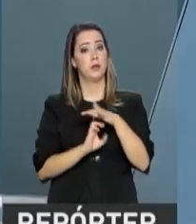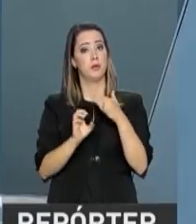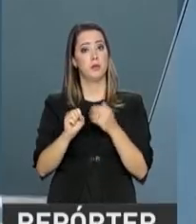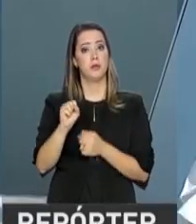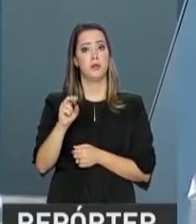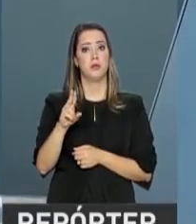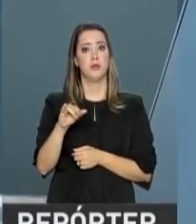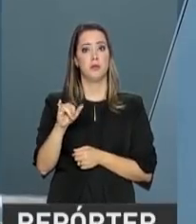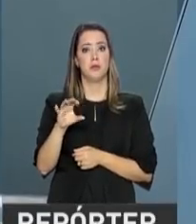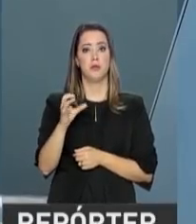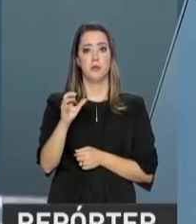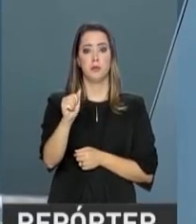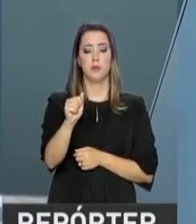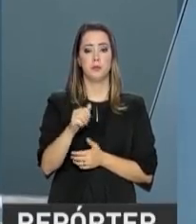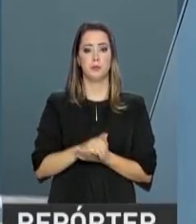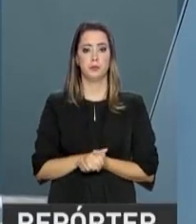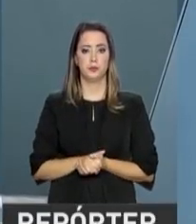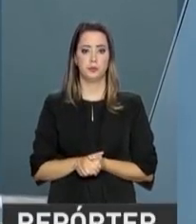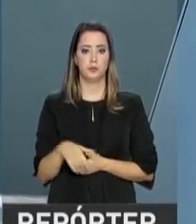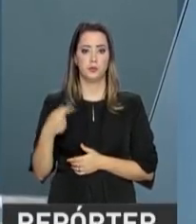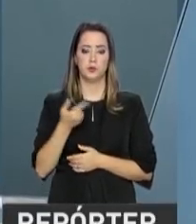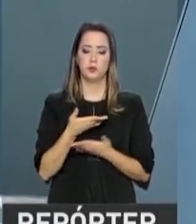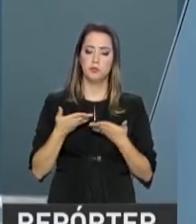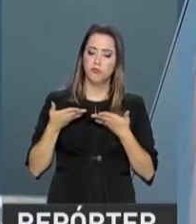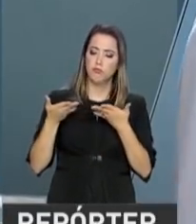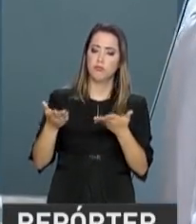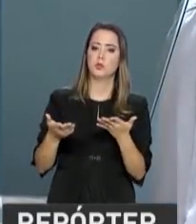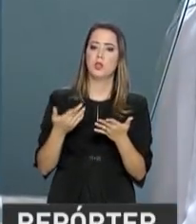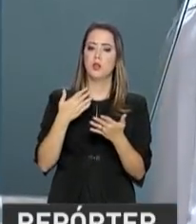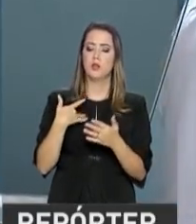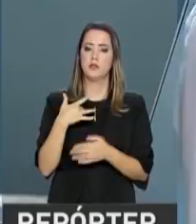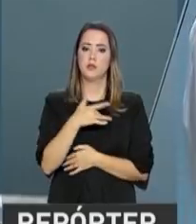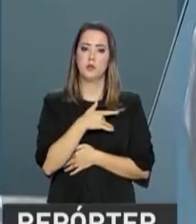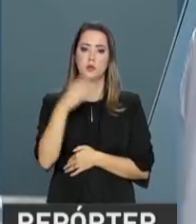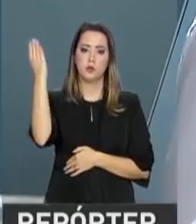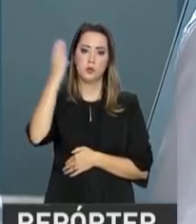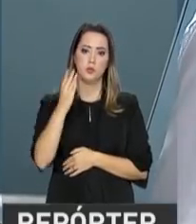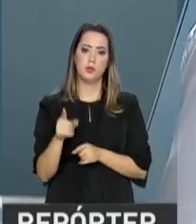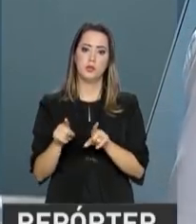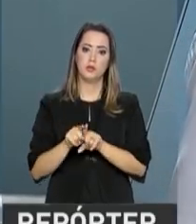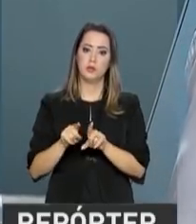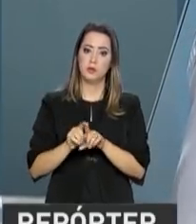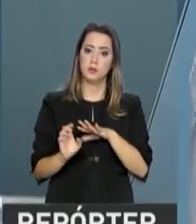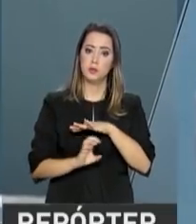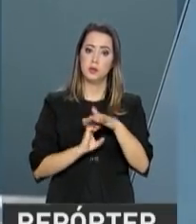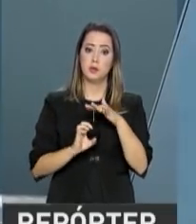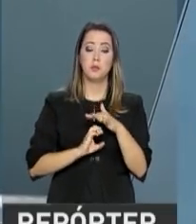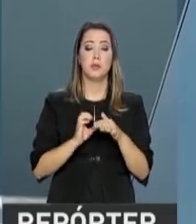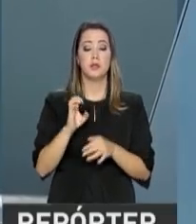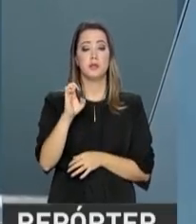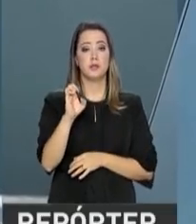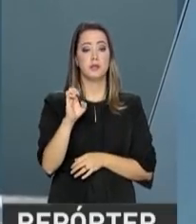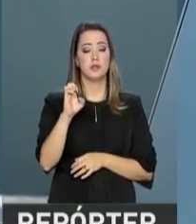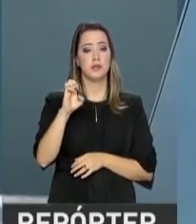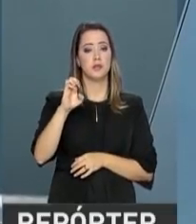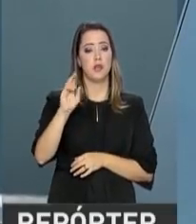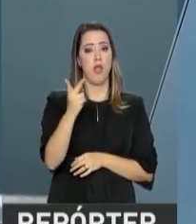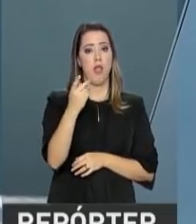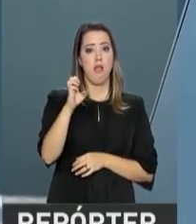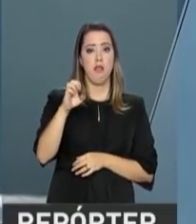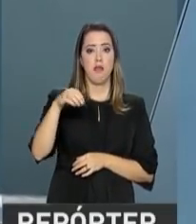Octapharma. Vamos prestigiar a saúde brasileira e do particular, prestigiar a Hemobras, que tem hoje,